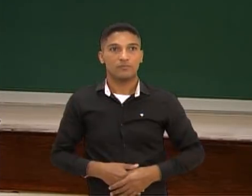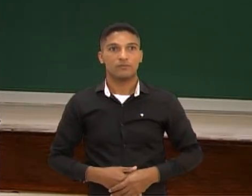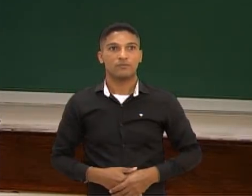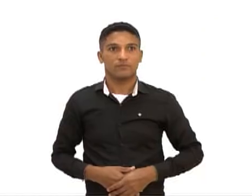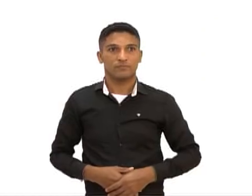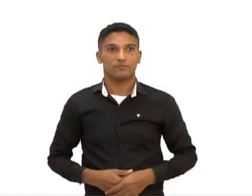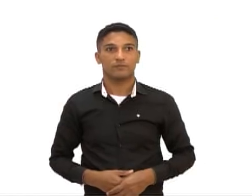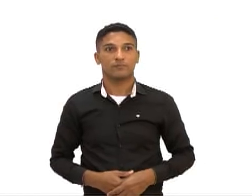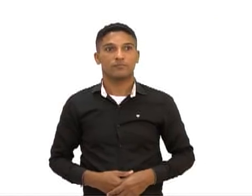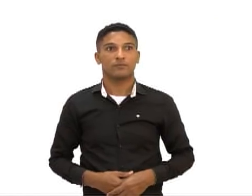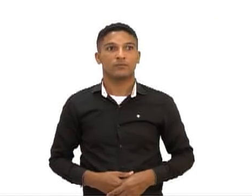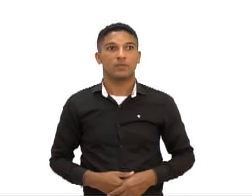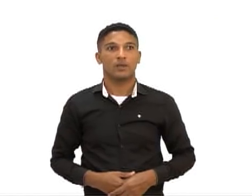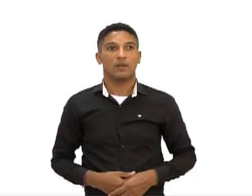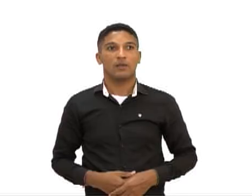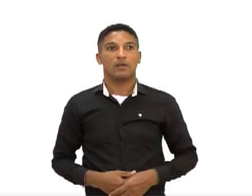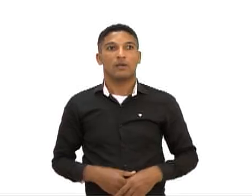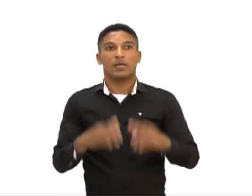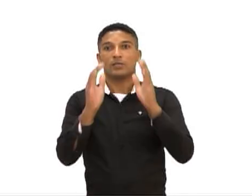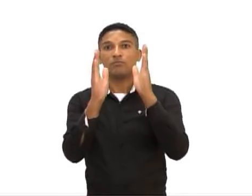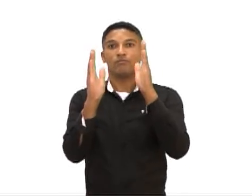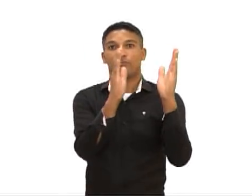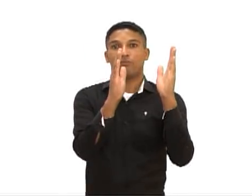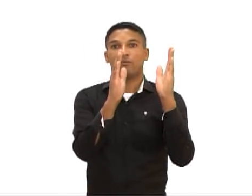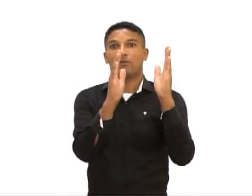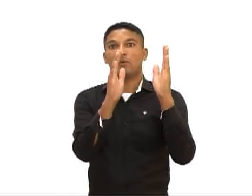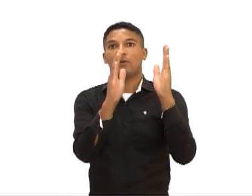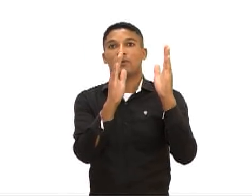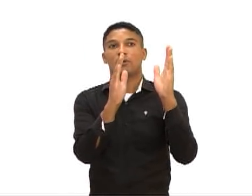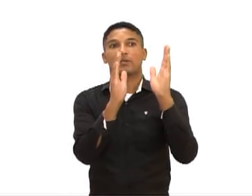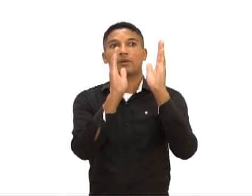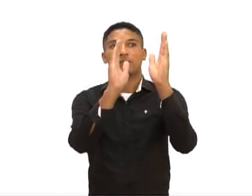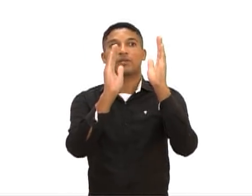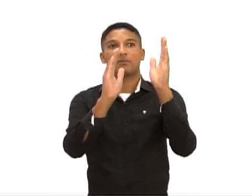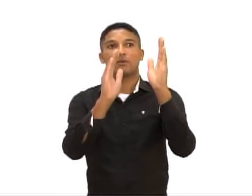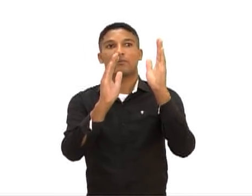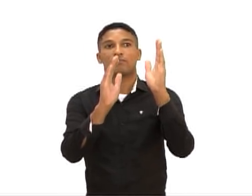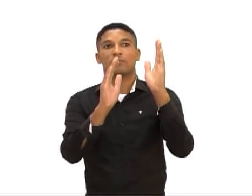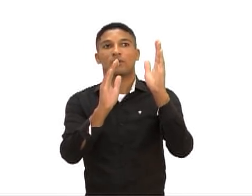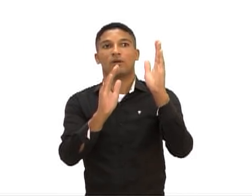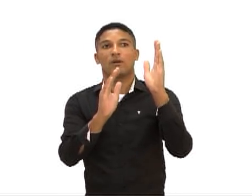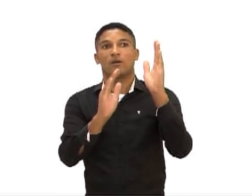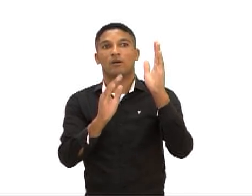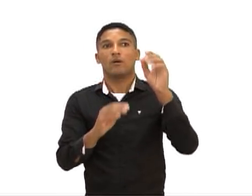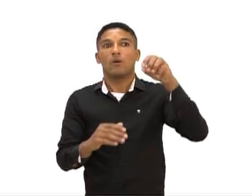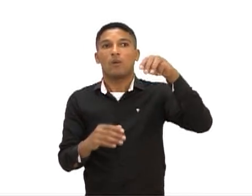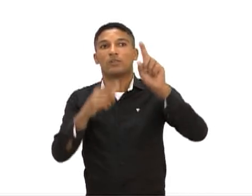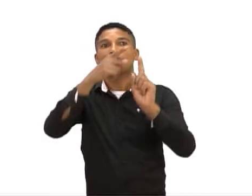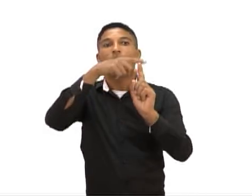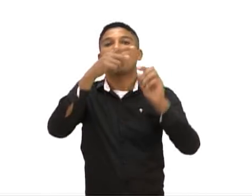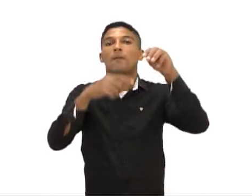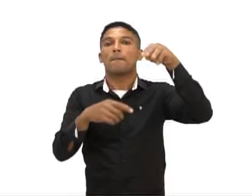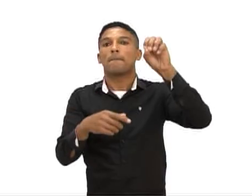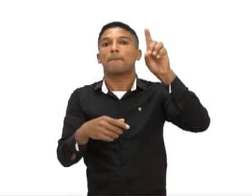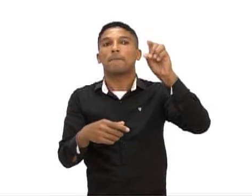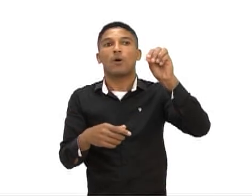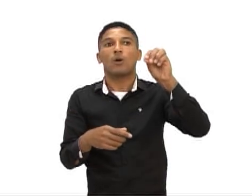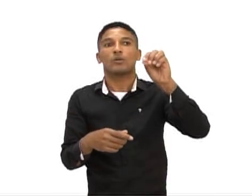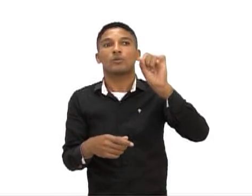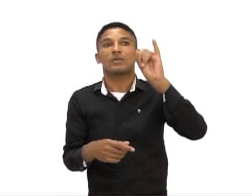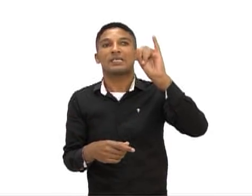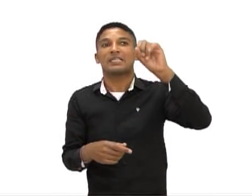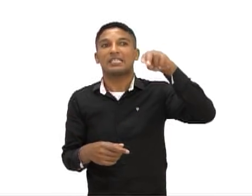no presente do modo indicativo, vocês pegam a segunda pessoa do plural aqui, o vós, né? Então você tem vós ajudais,